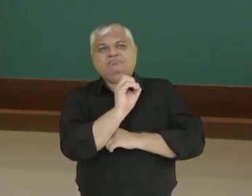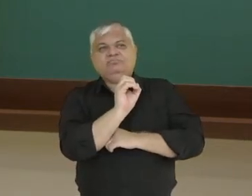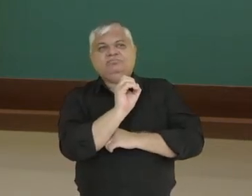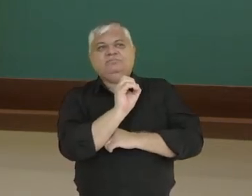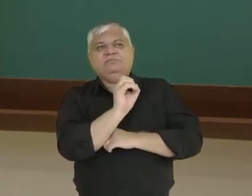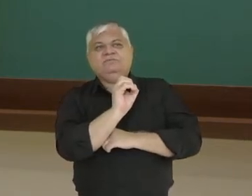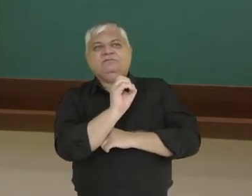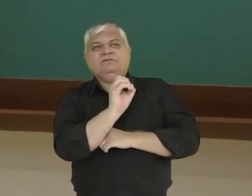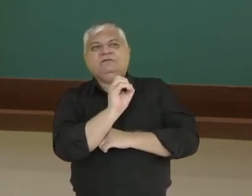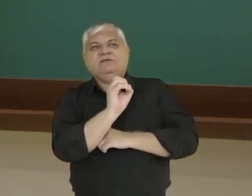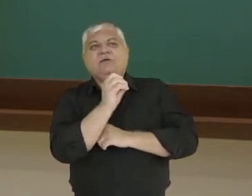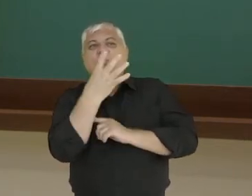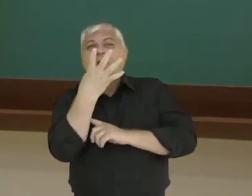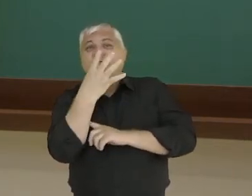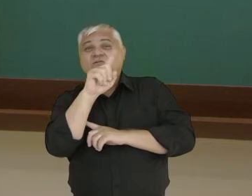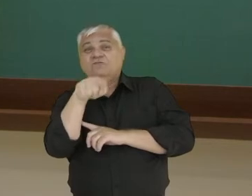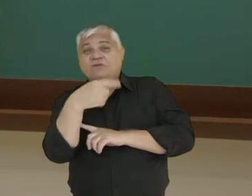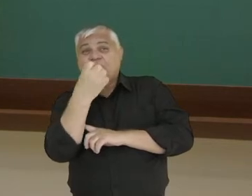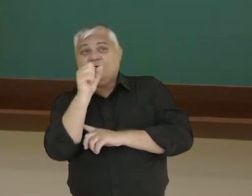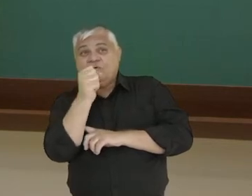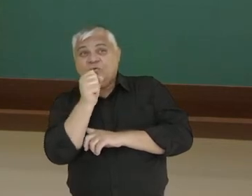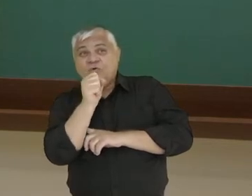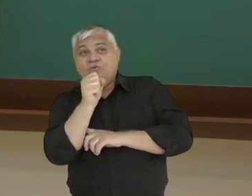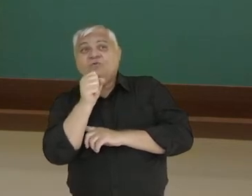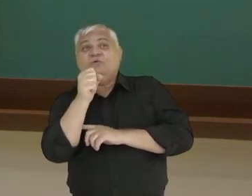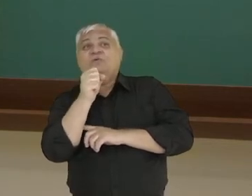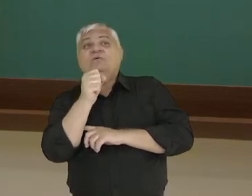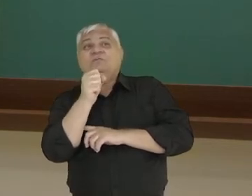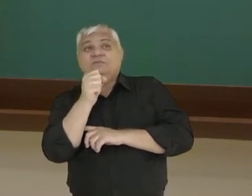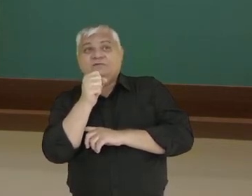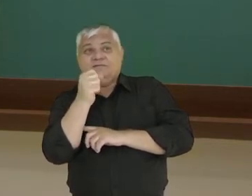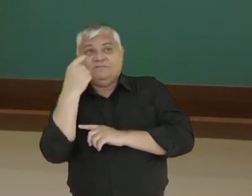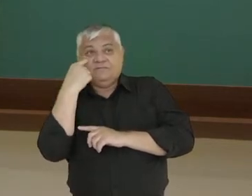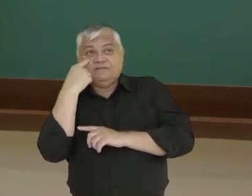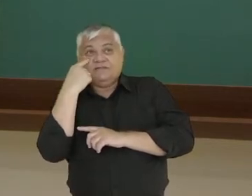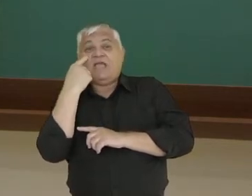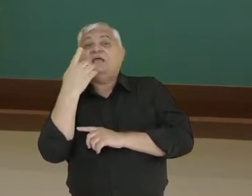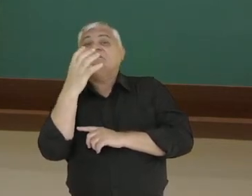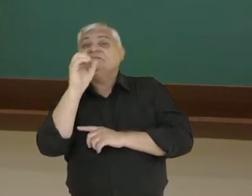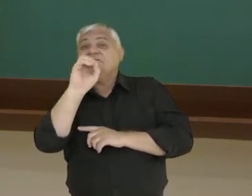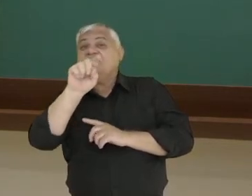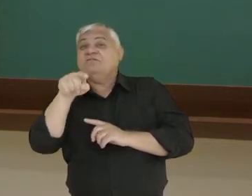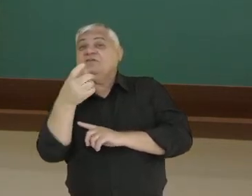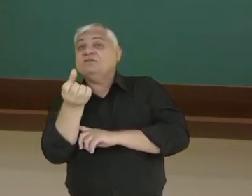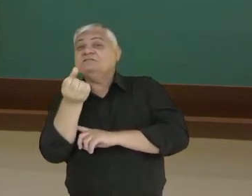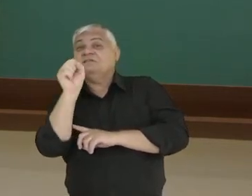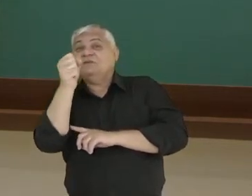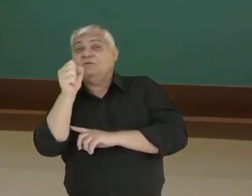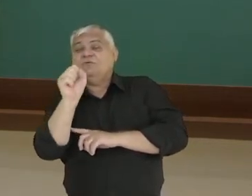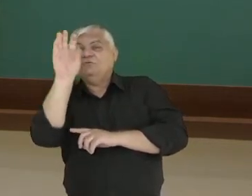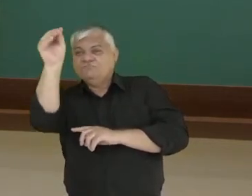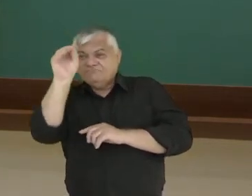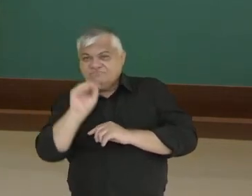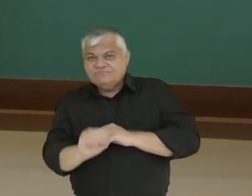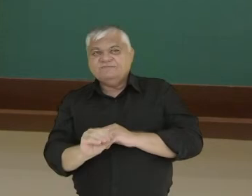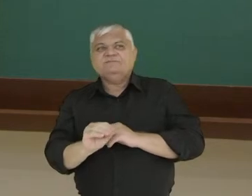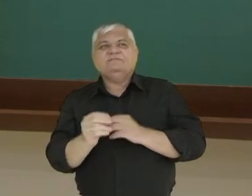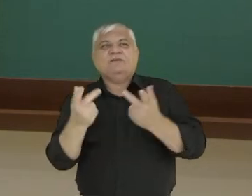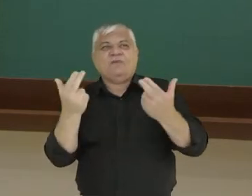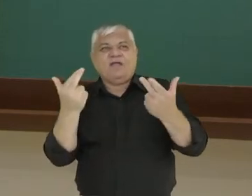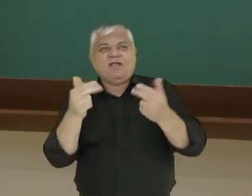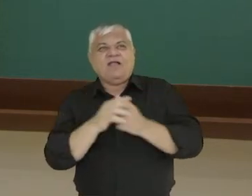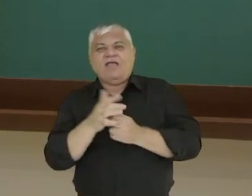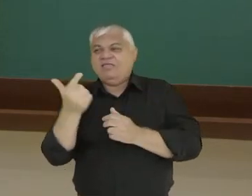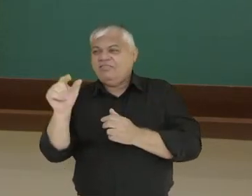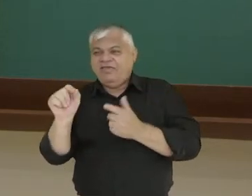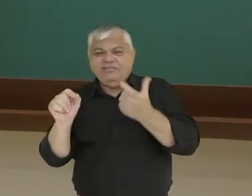0. Logaritmo de 4,8, dizia pra gente que era 0,68. Mesma base,